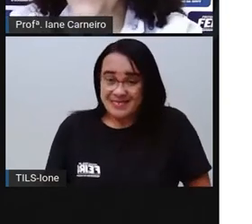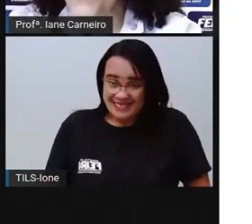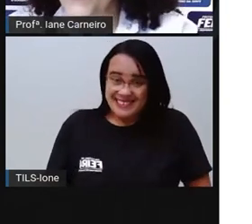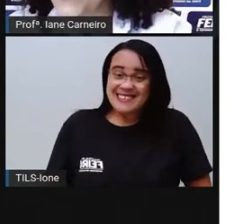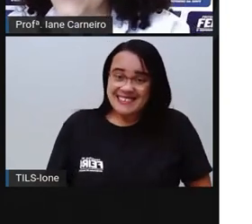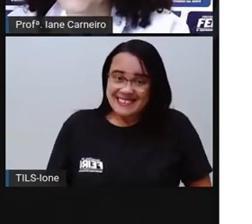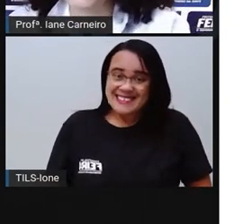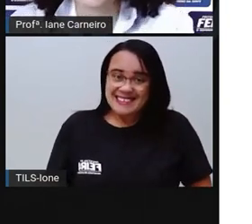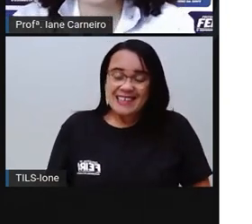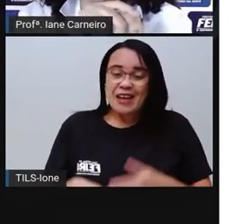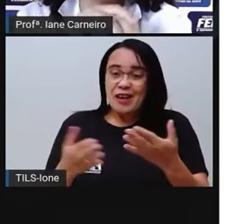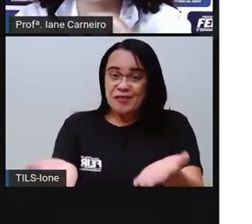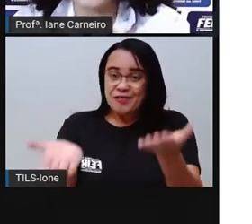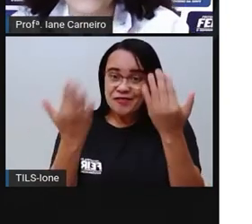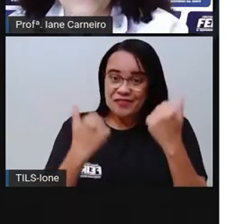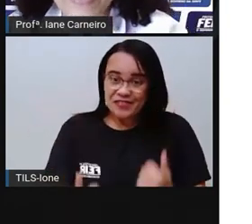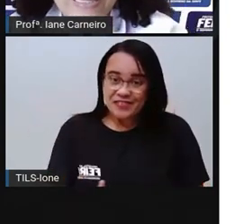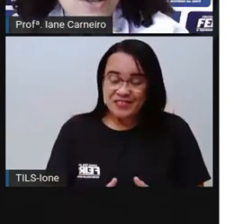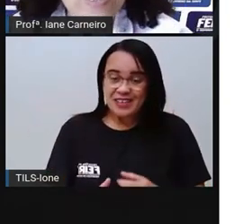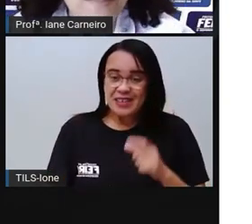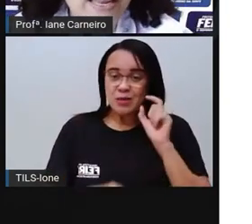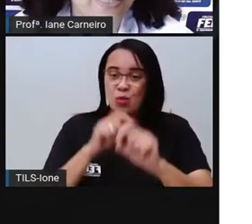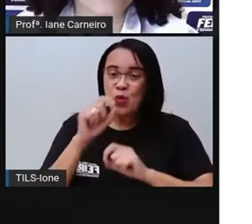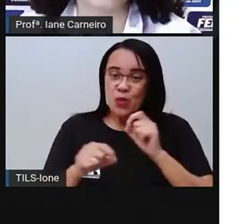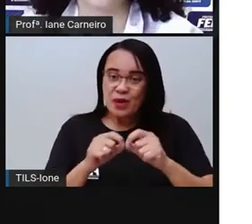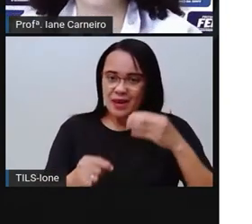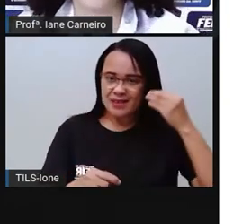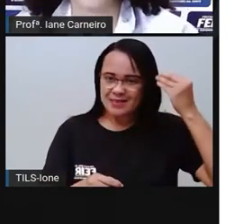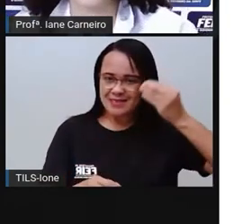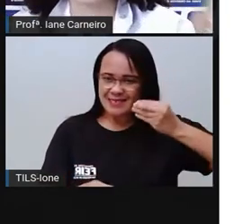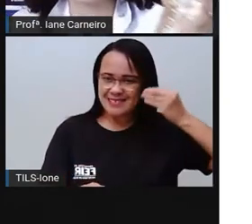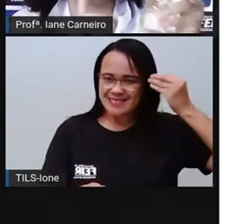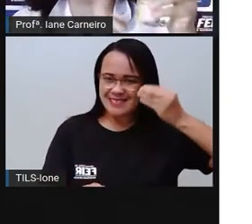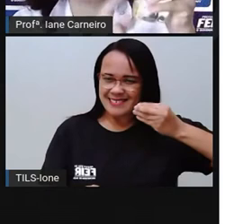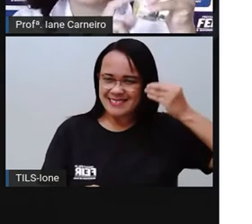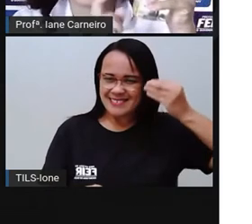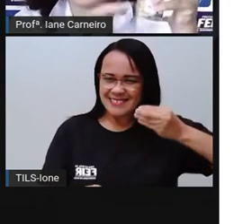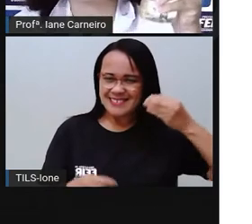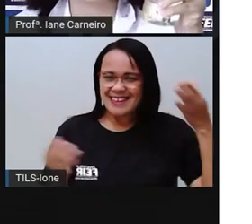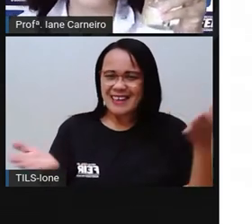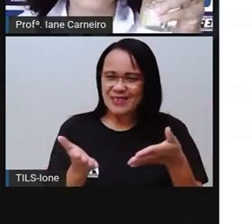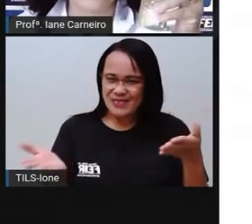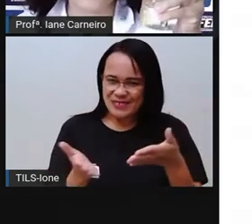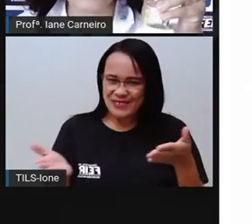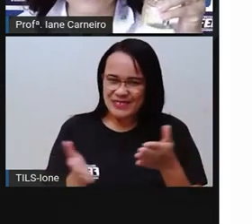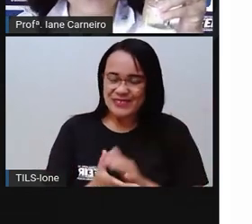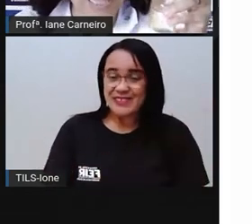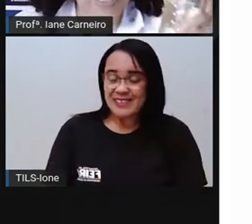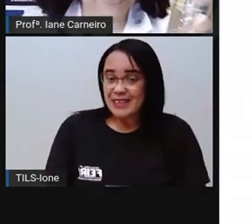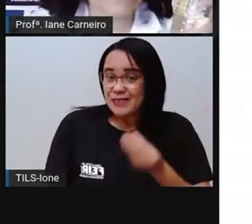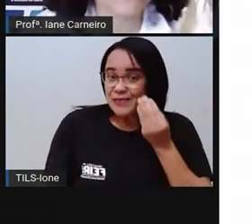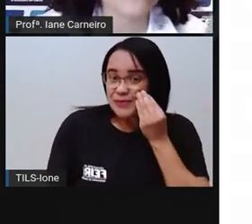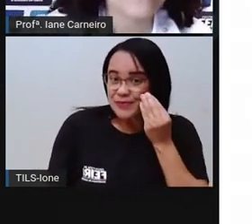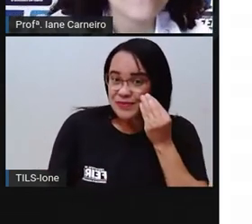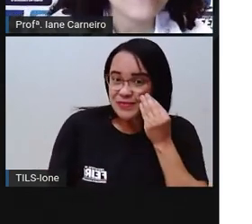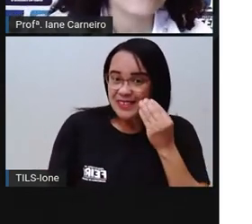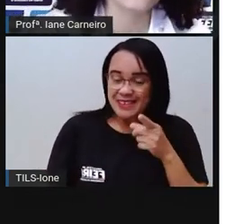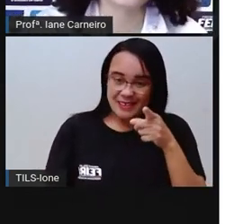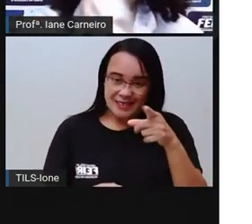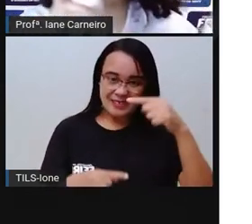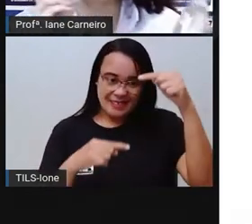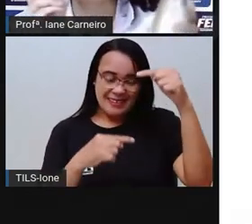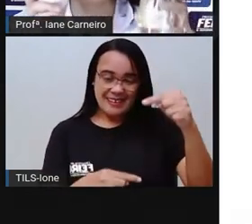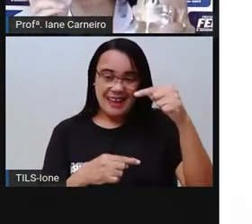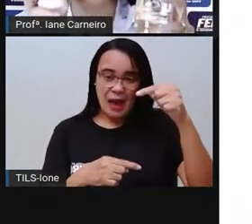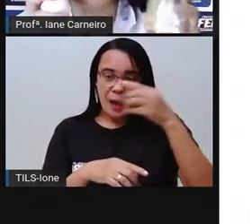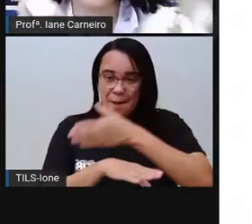falou muito e agora chegou a hora da nossa experiência. Então pega aí, ó, o seu vinagre. E